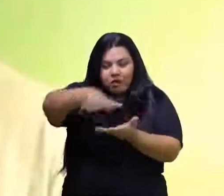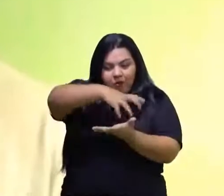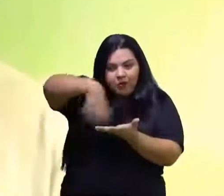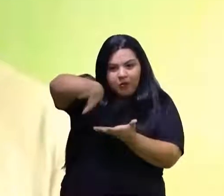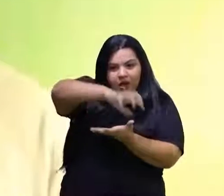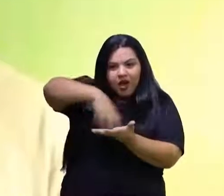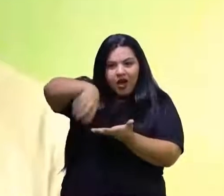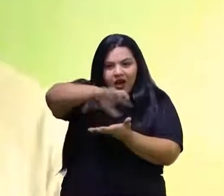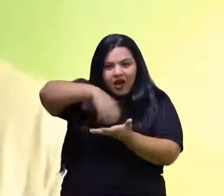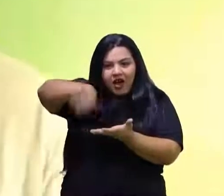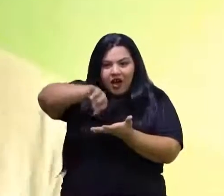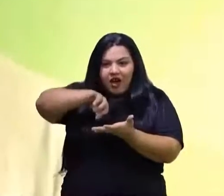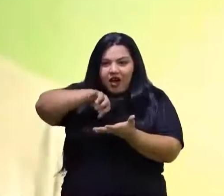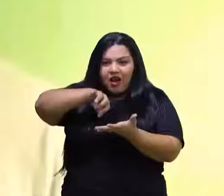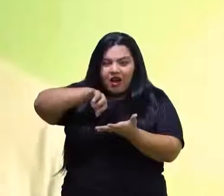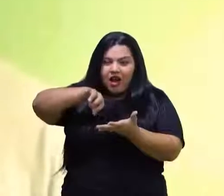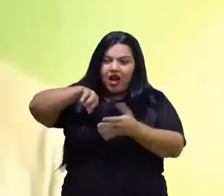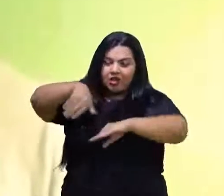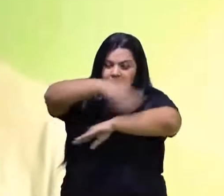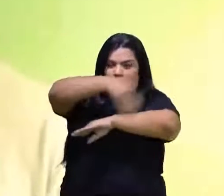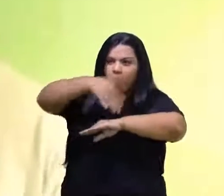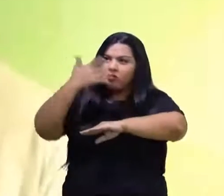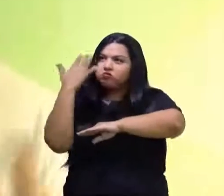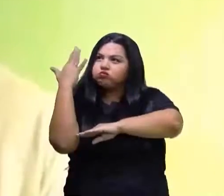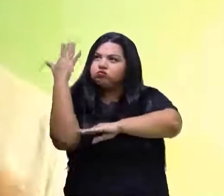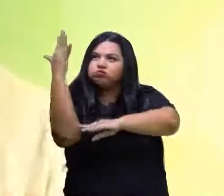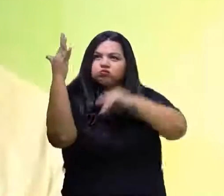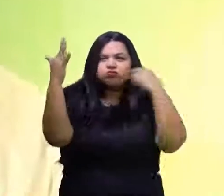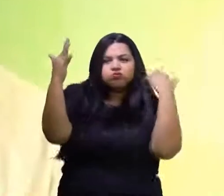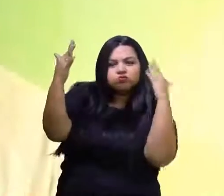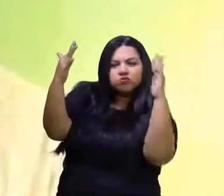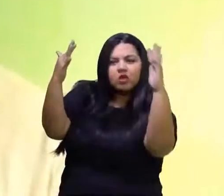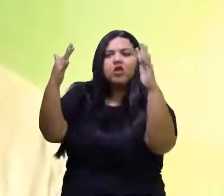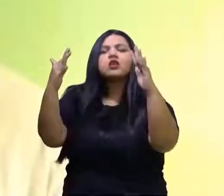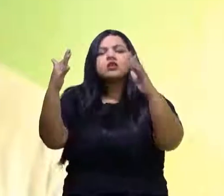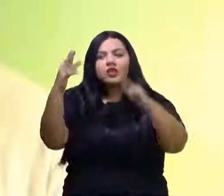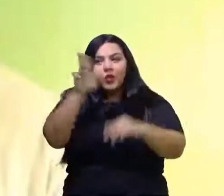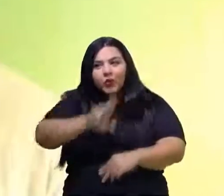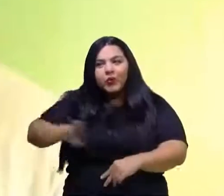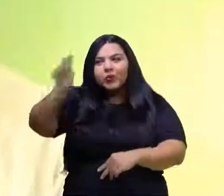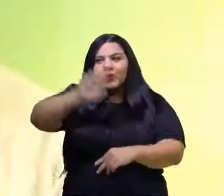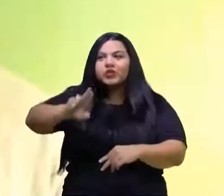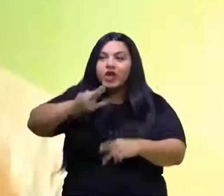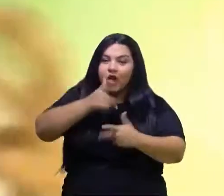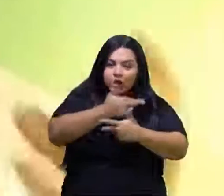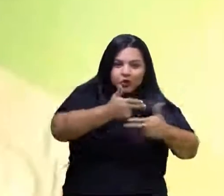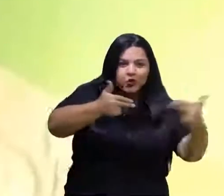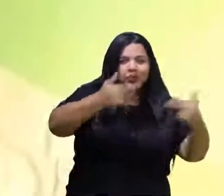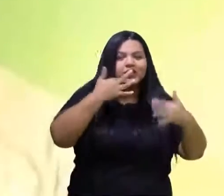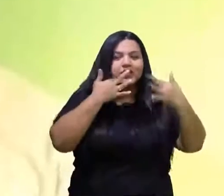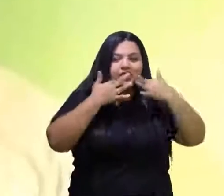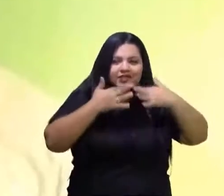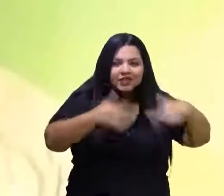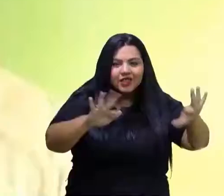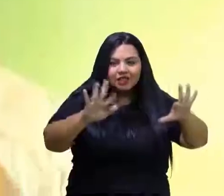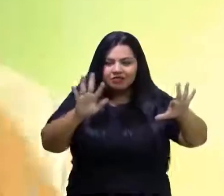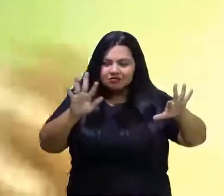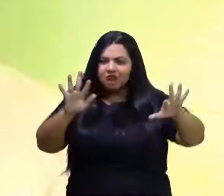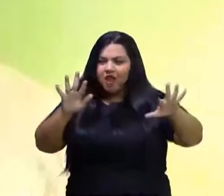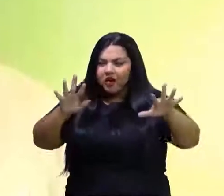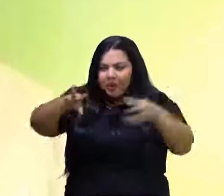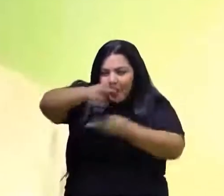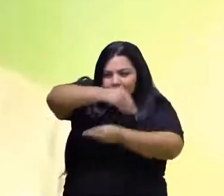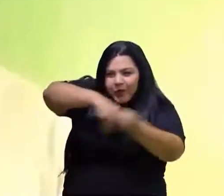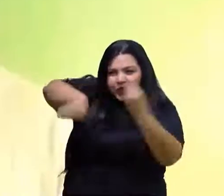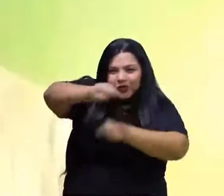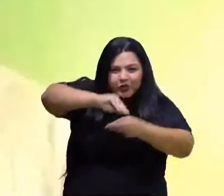exemplo, as ruas arborizadas, né, são áreas que utilizam alguns elementos naturais, mas para compor uma dinâmica